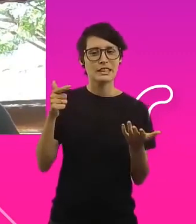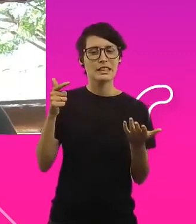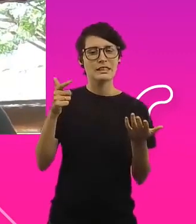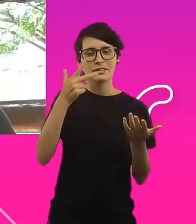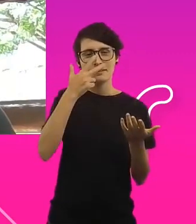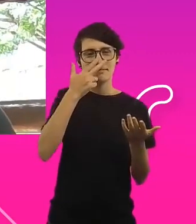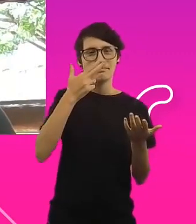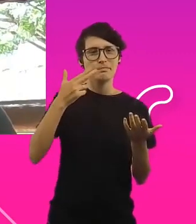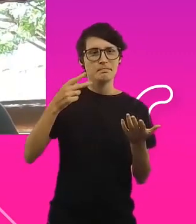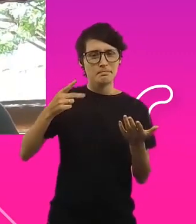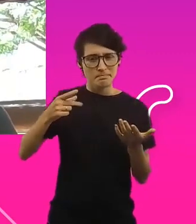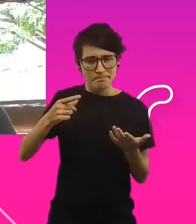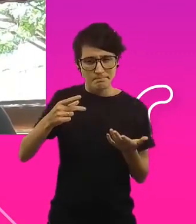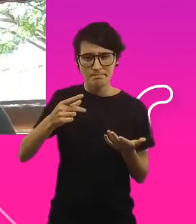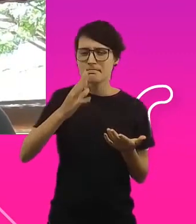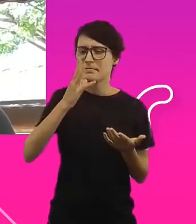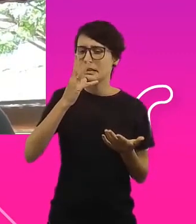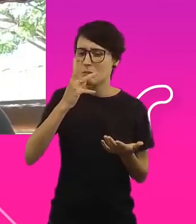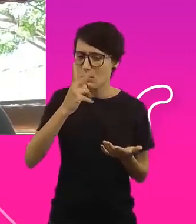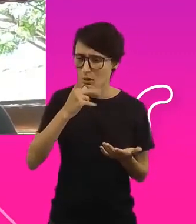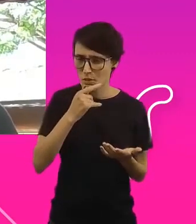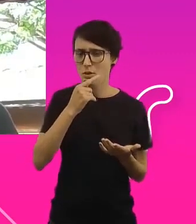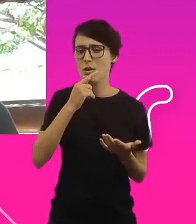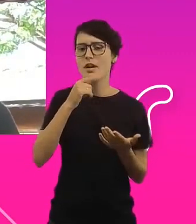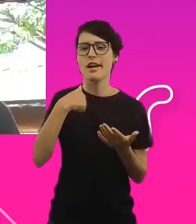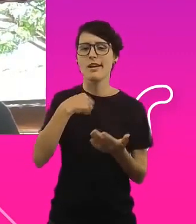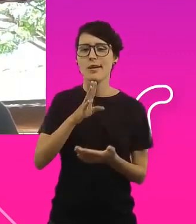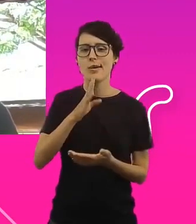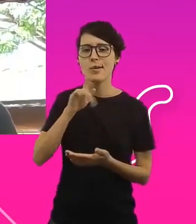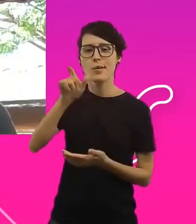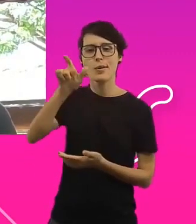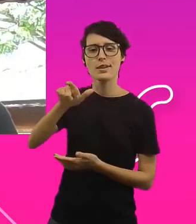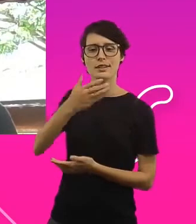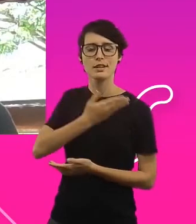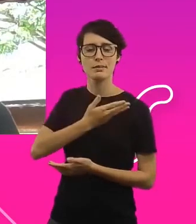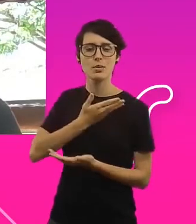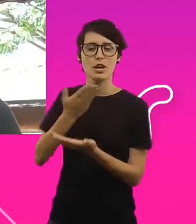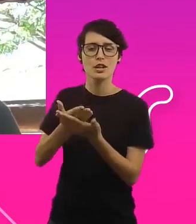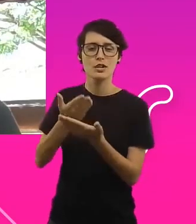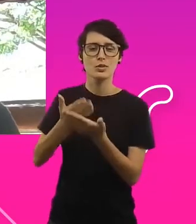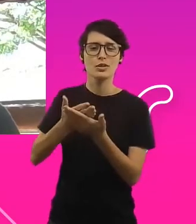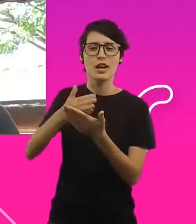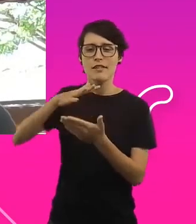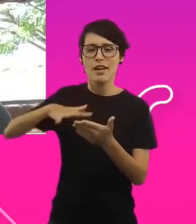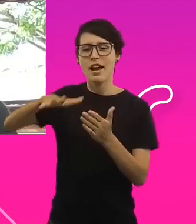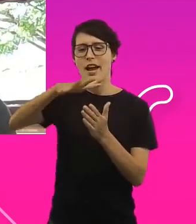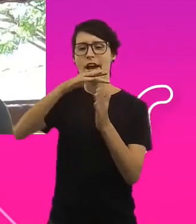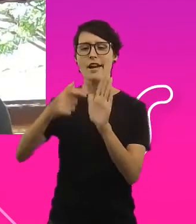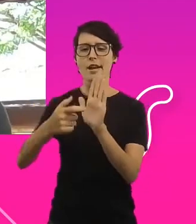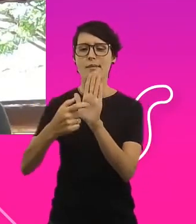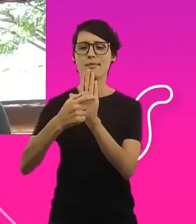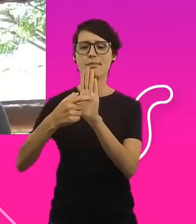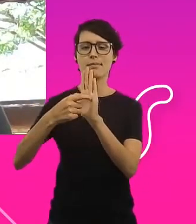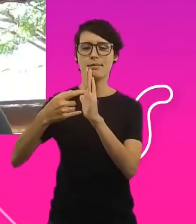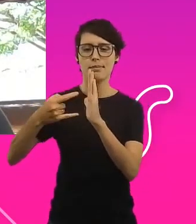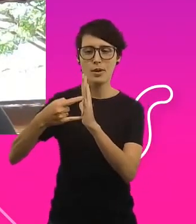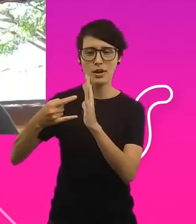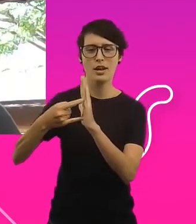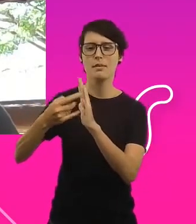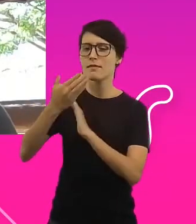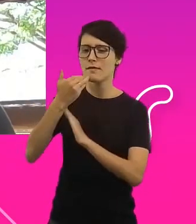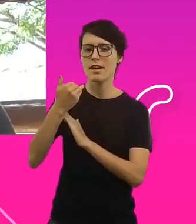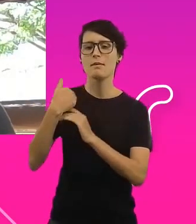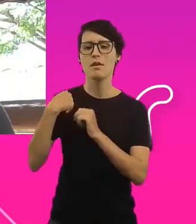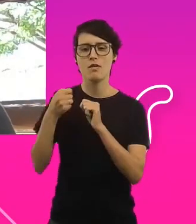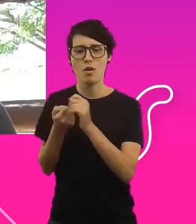permaneceu por bastante tempo, até quando eu conheci um amigo que estava estudando programação, e ele falou, vamos ali comigo que eu vou comprar um carro. E eu falei, cara,